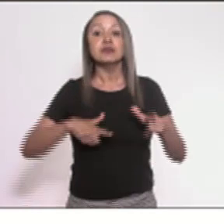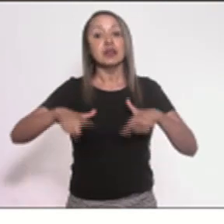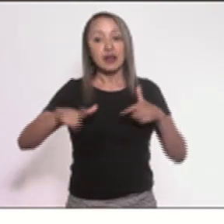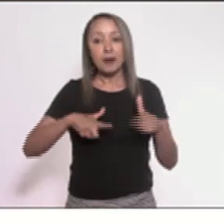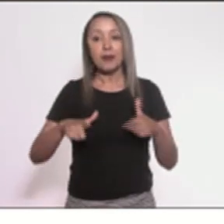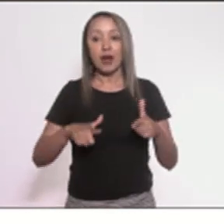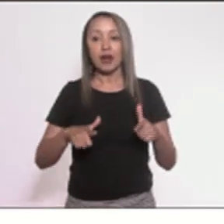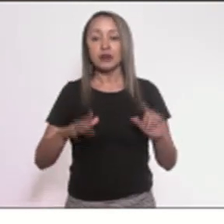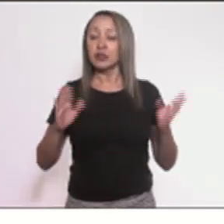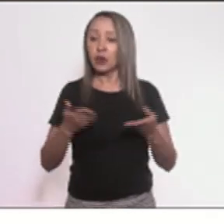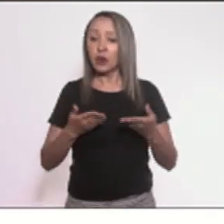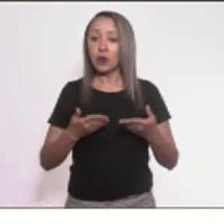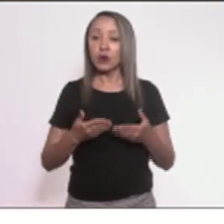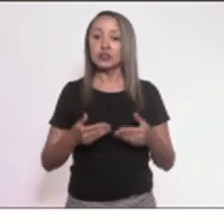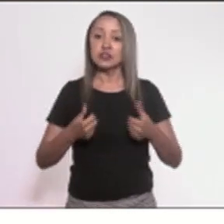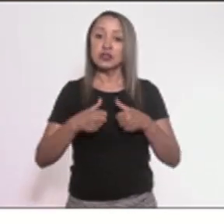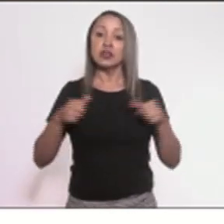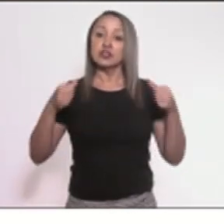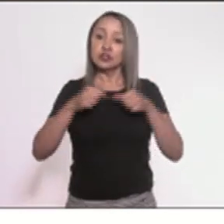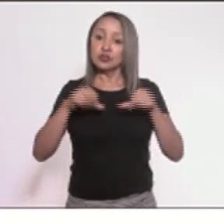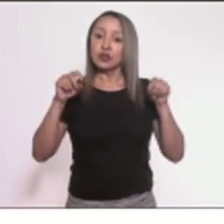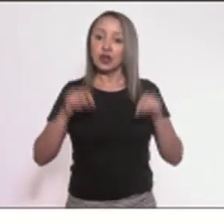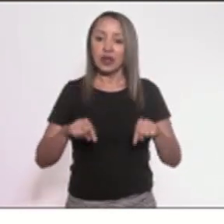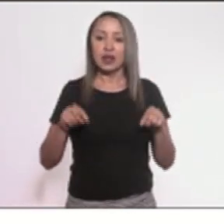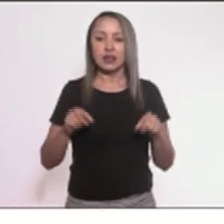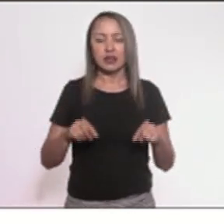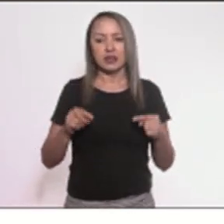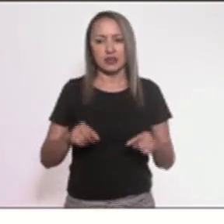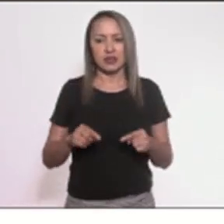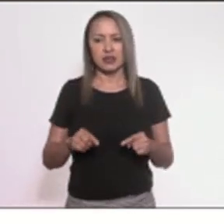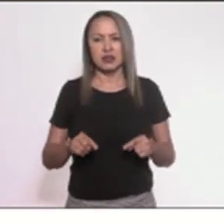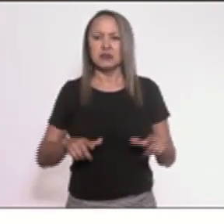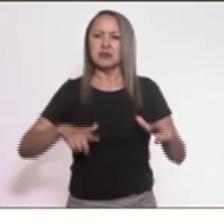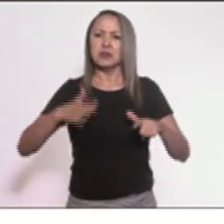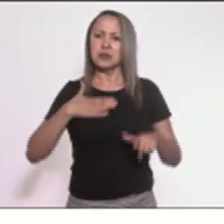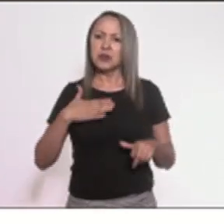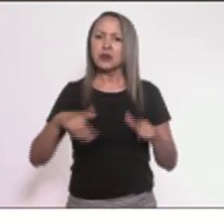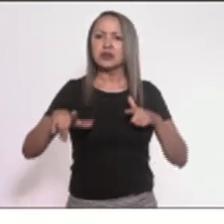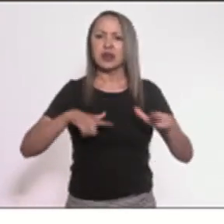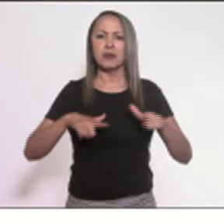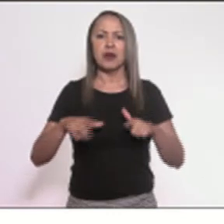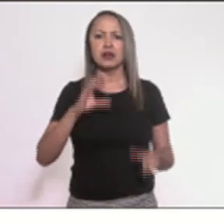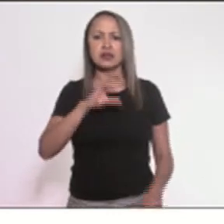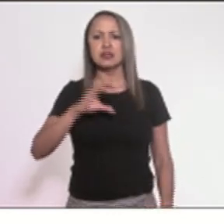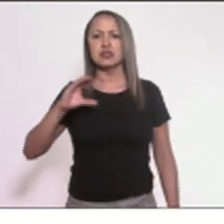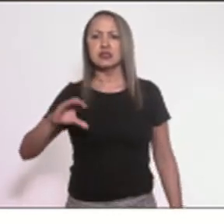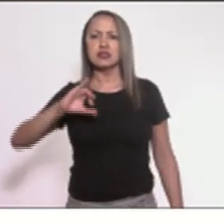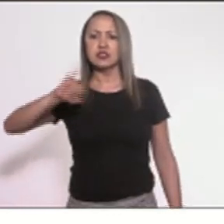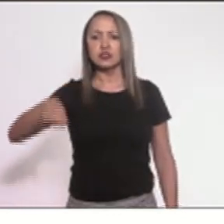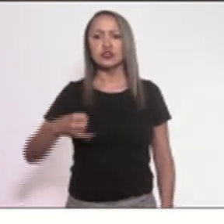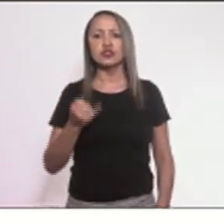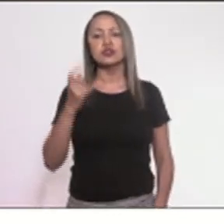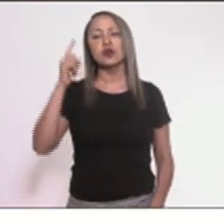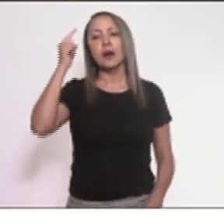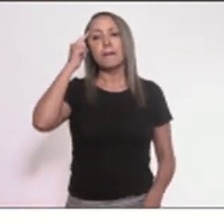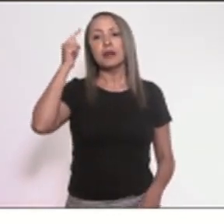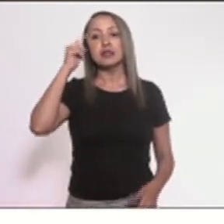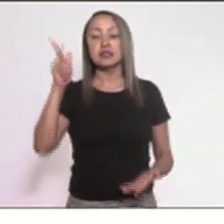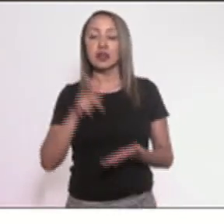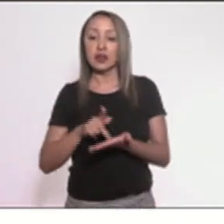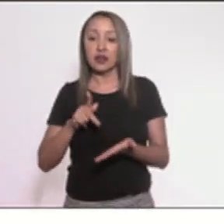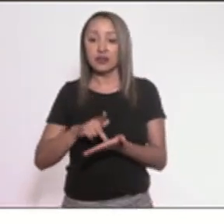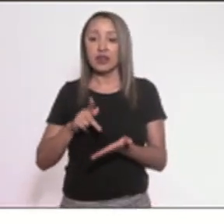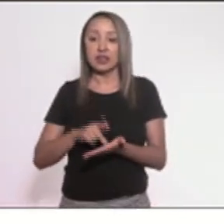hoje eu vim aqui prestar contas do meu dia de hoje, do meu trabalho desenvolvido na CCJ, pensando, na